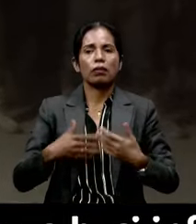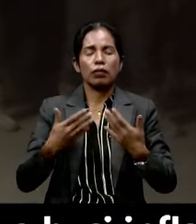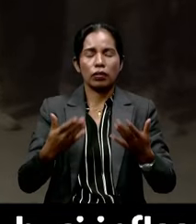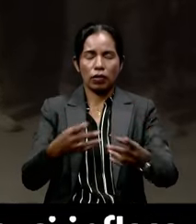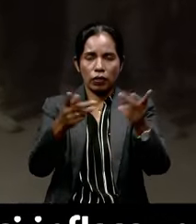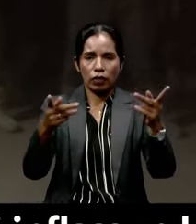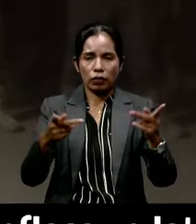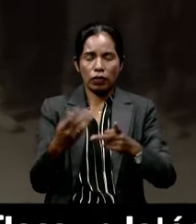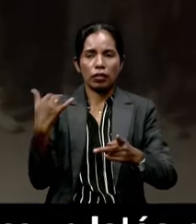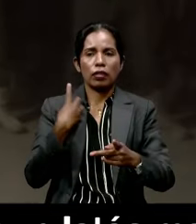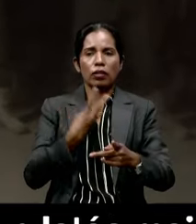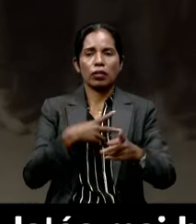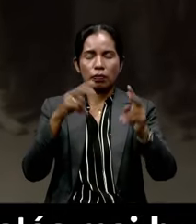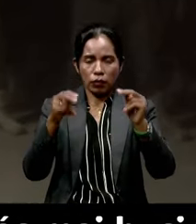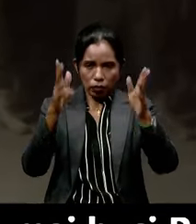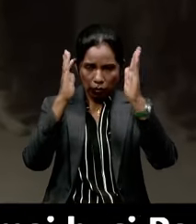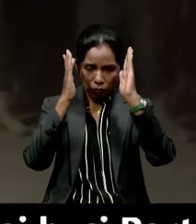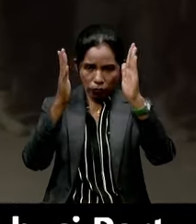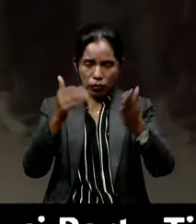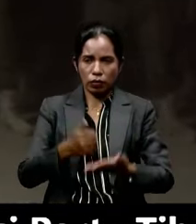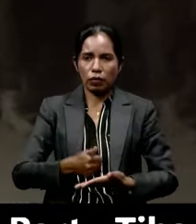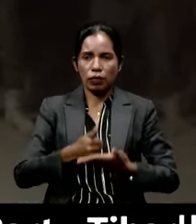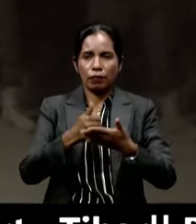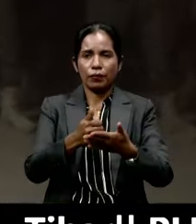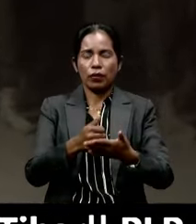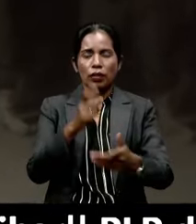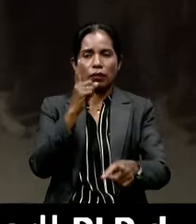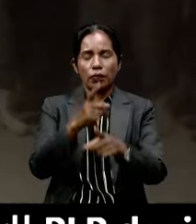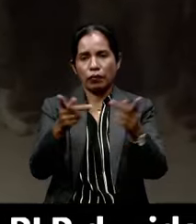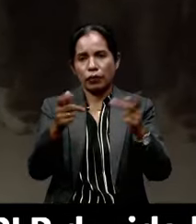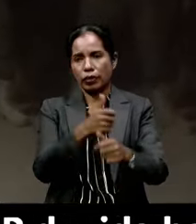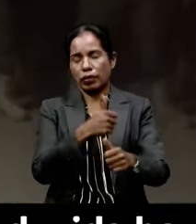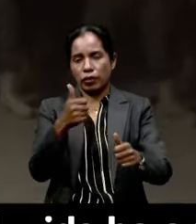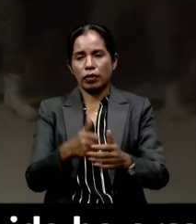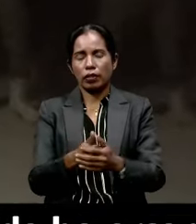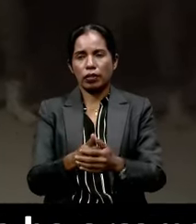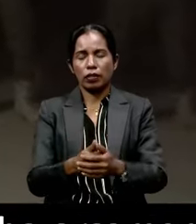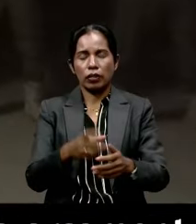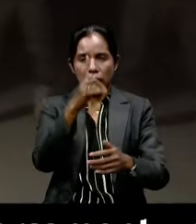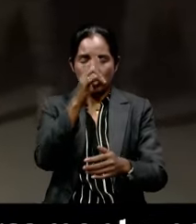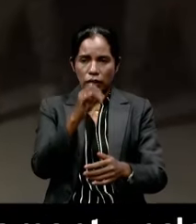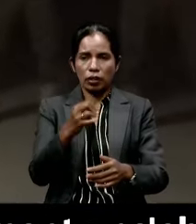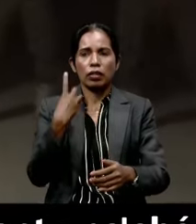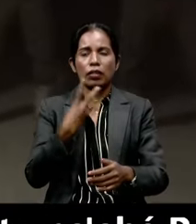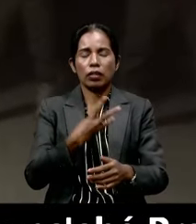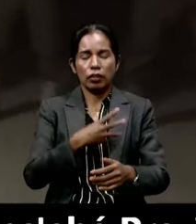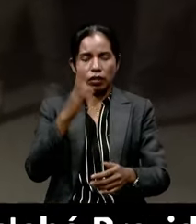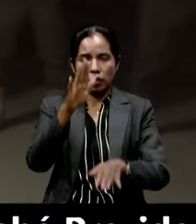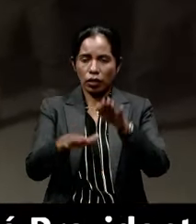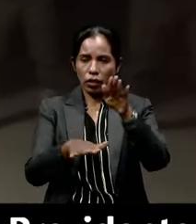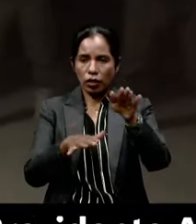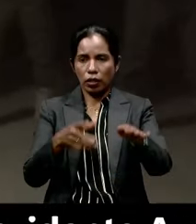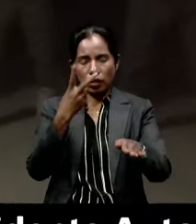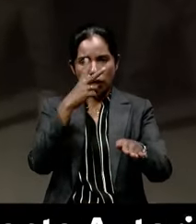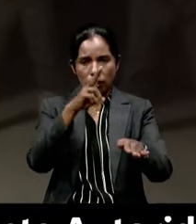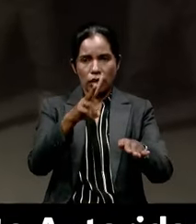de Nebema que está precisa atenção. E claro que ataca a área Balo Nebe, mas que a capital dele está durante o Nelau,